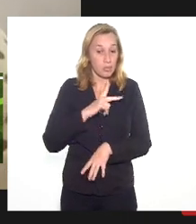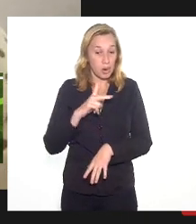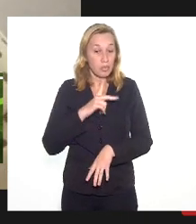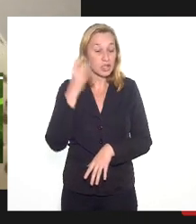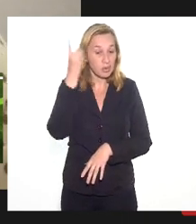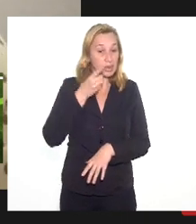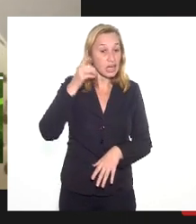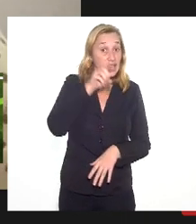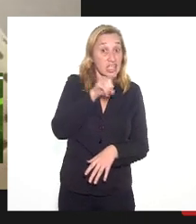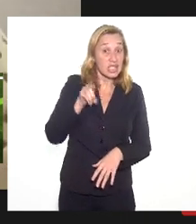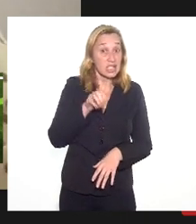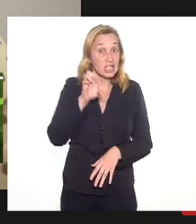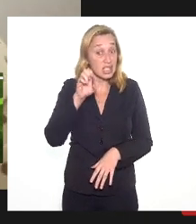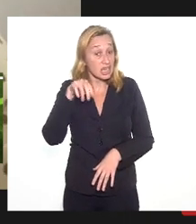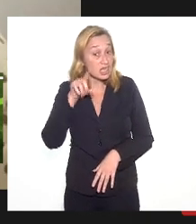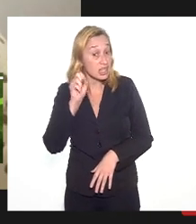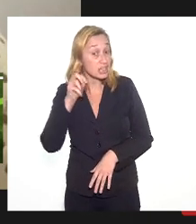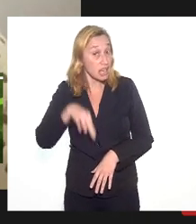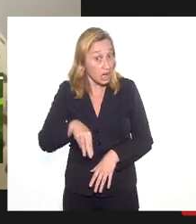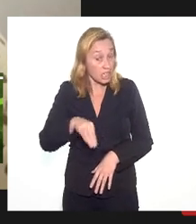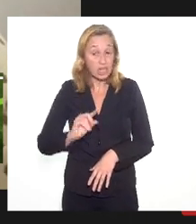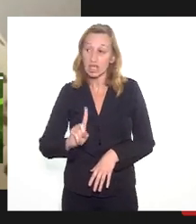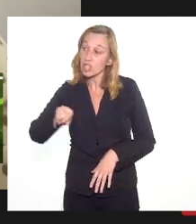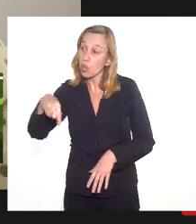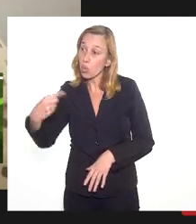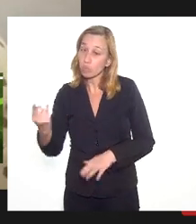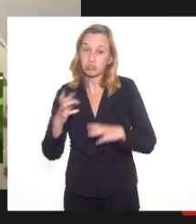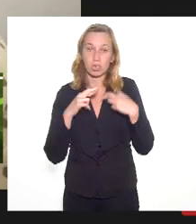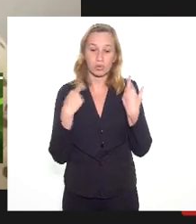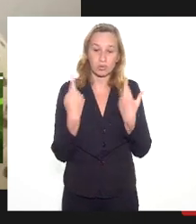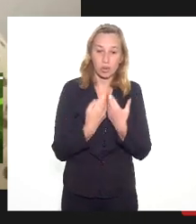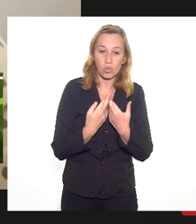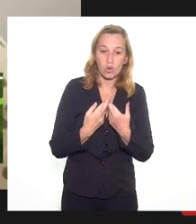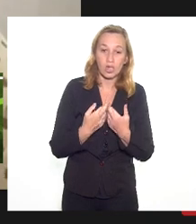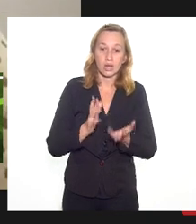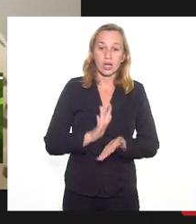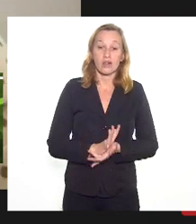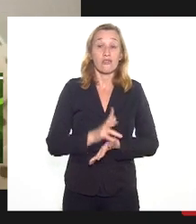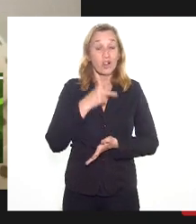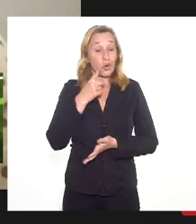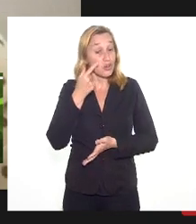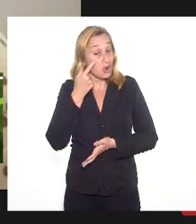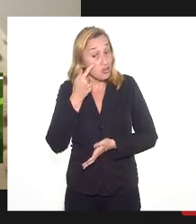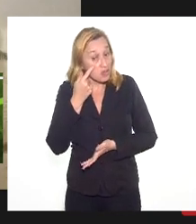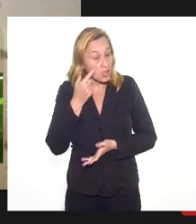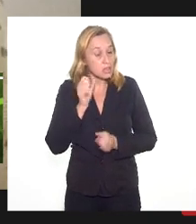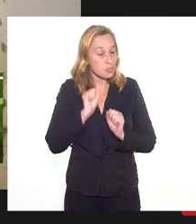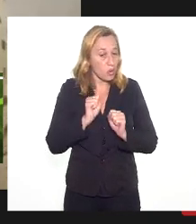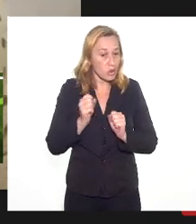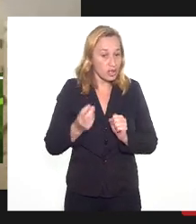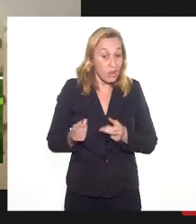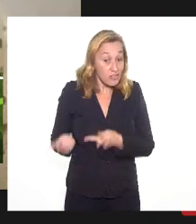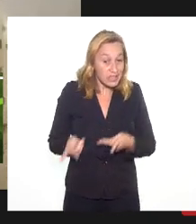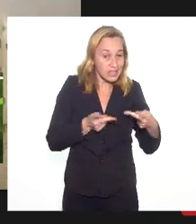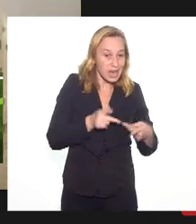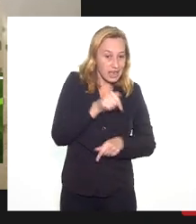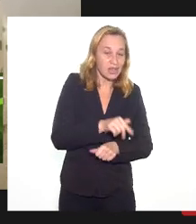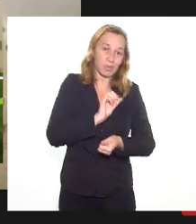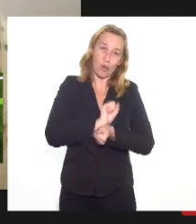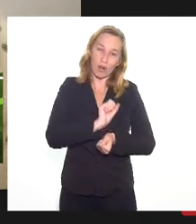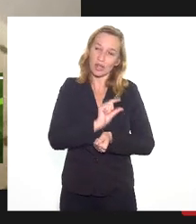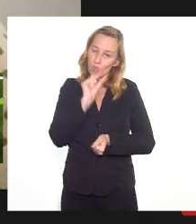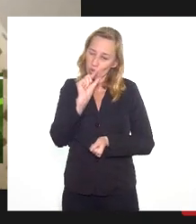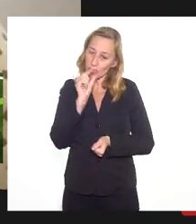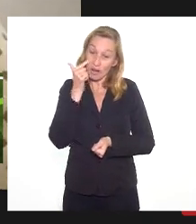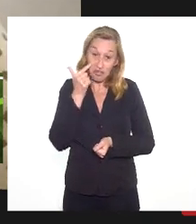Zeidan, que está em outra reunião, diz que tentaria passar aqui, então vamos aguardar para ver